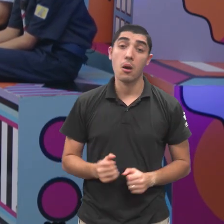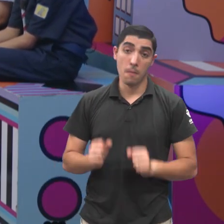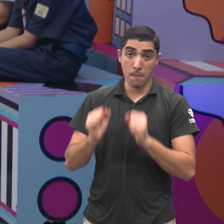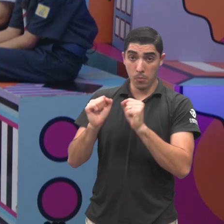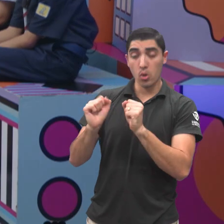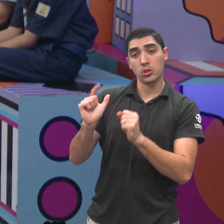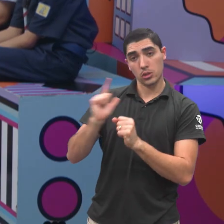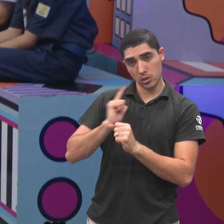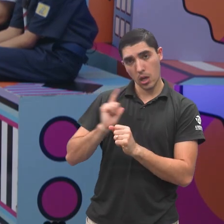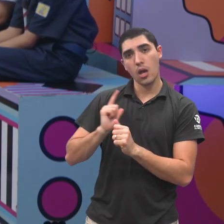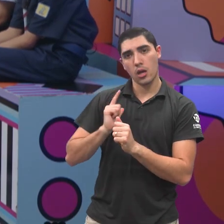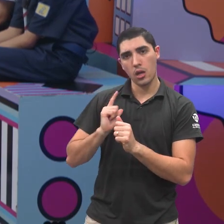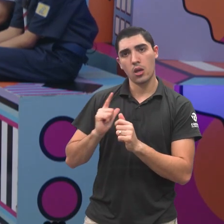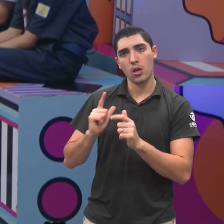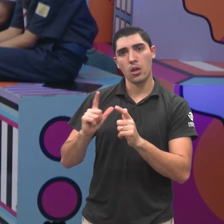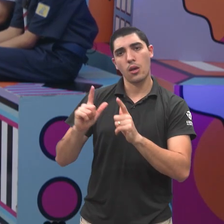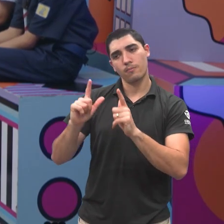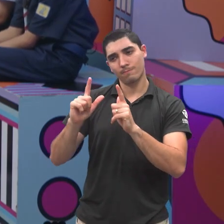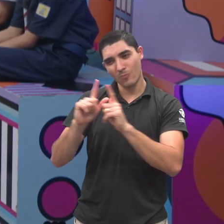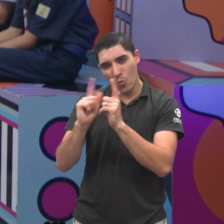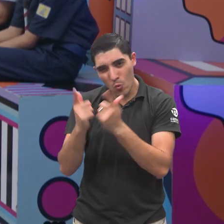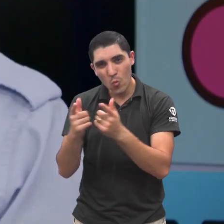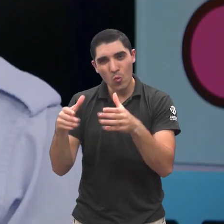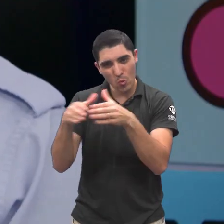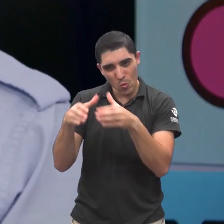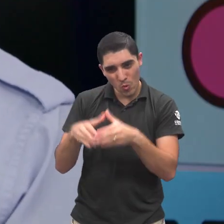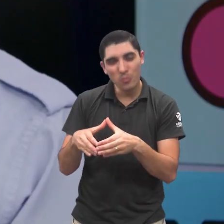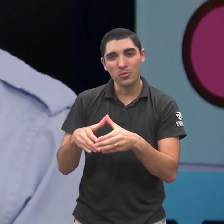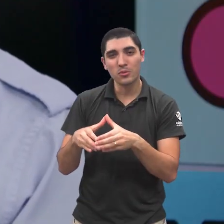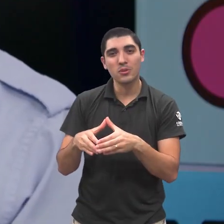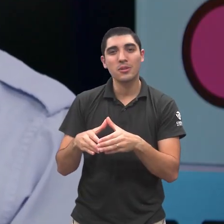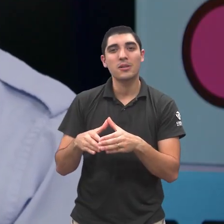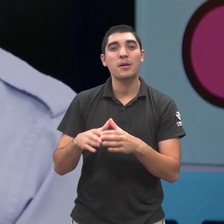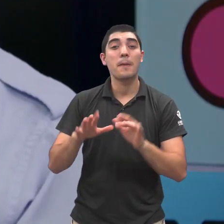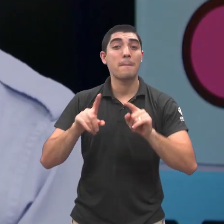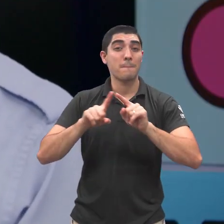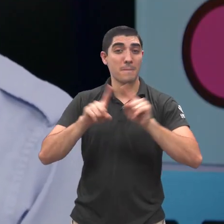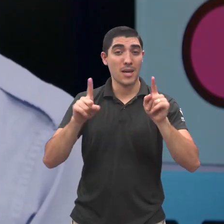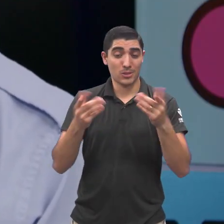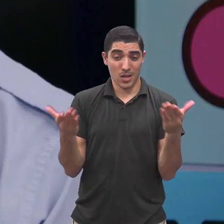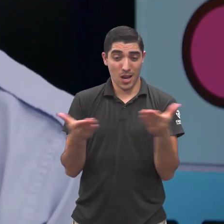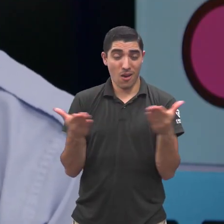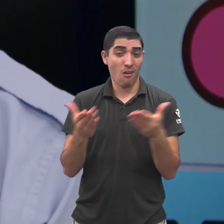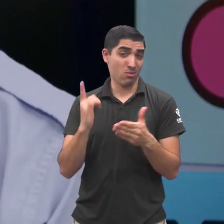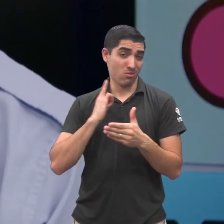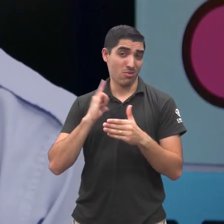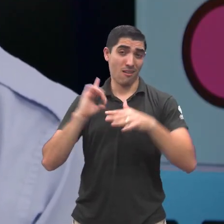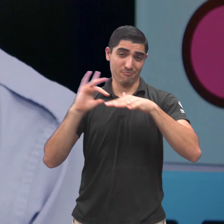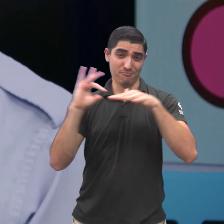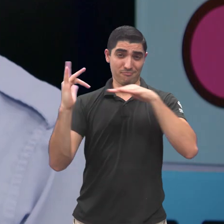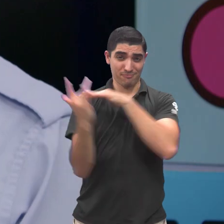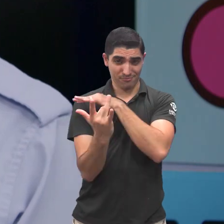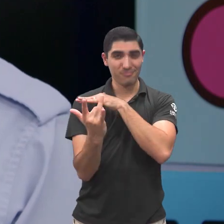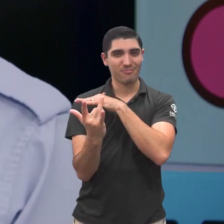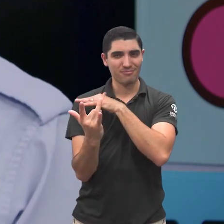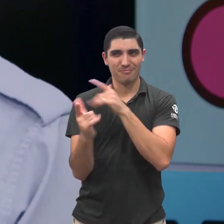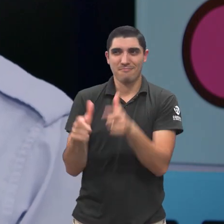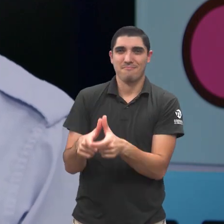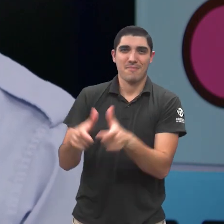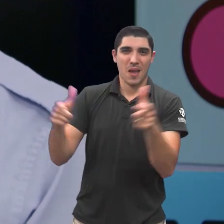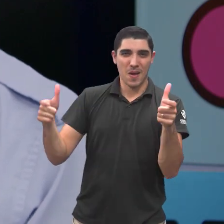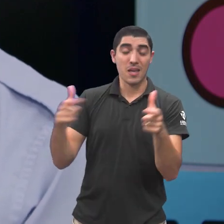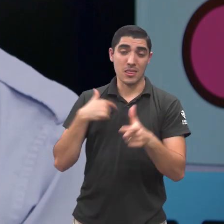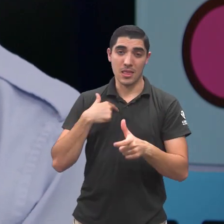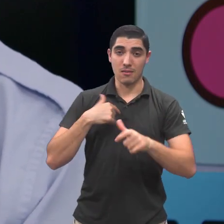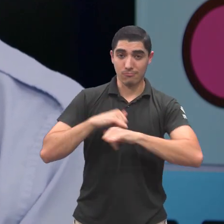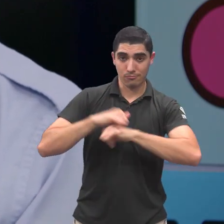ser direto nos grupos, né? Que a gente não vai ter oportunidade de passar, mas como hoje em dia as redes sociais aqui